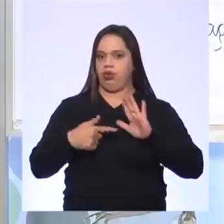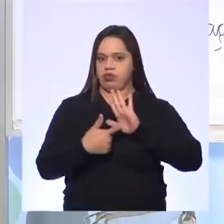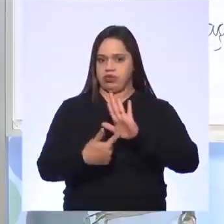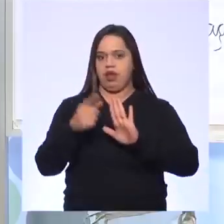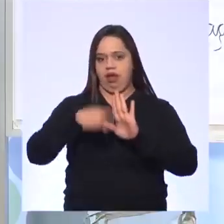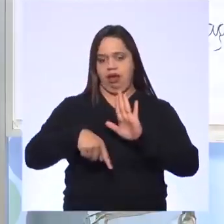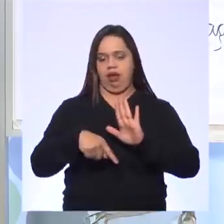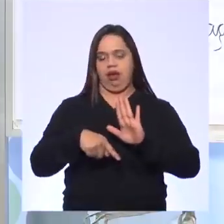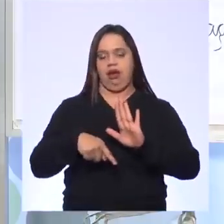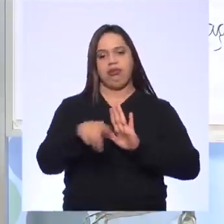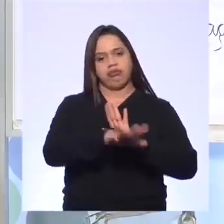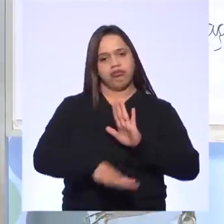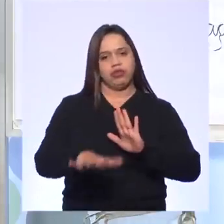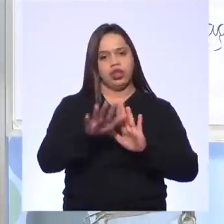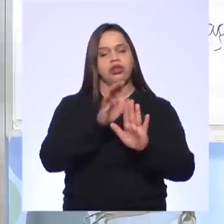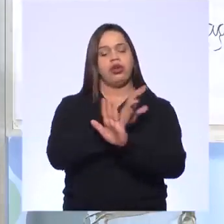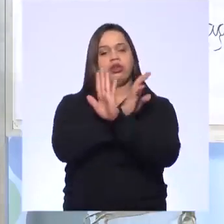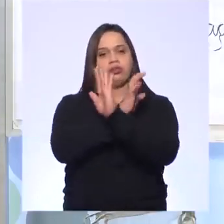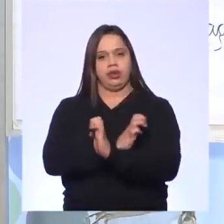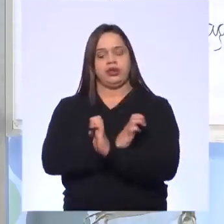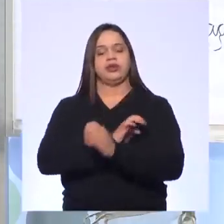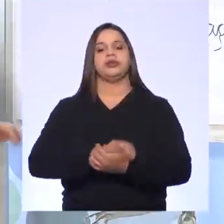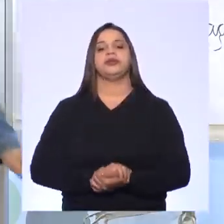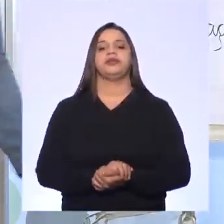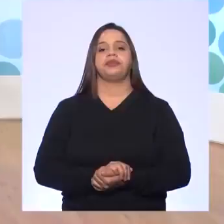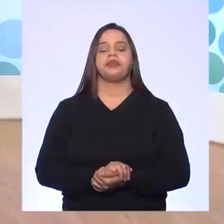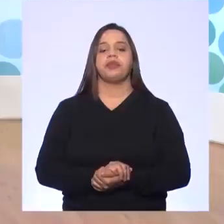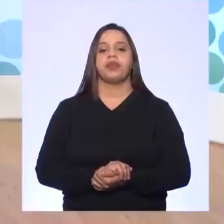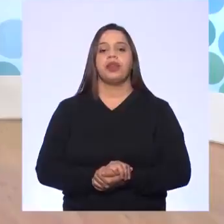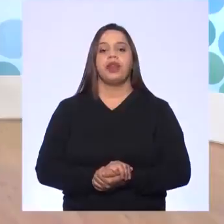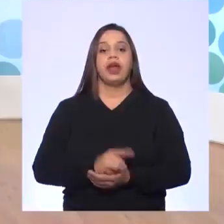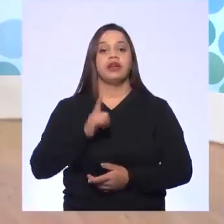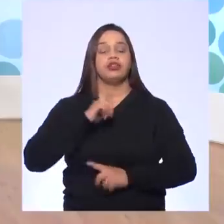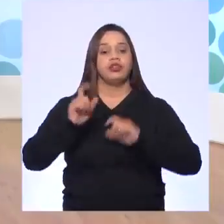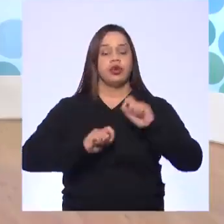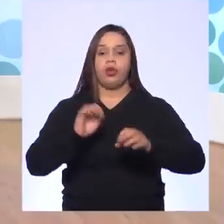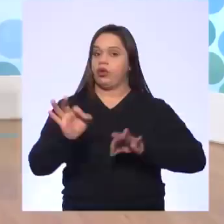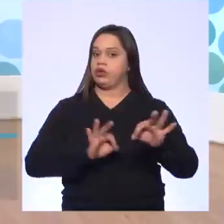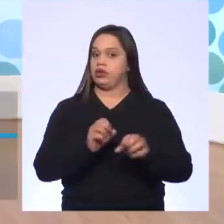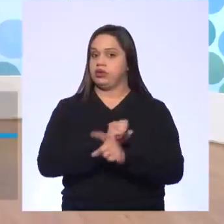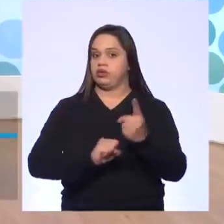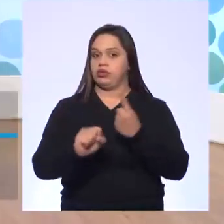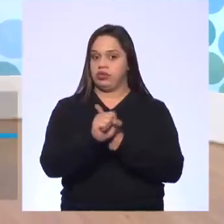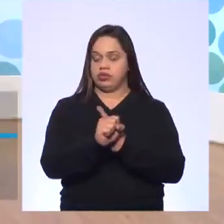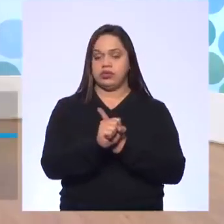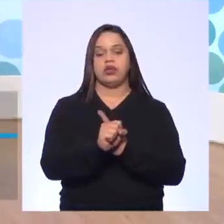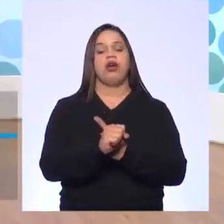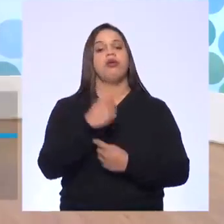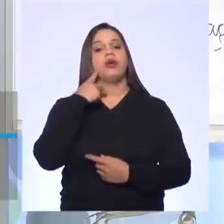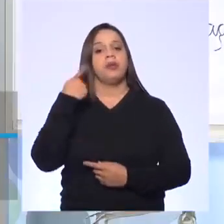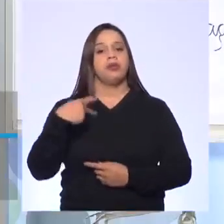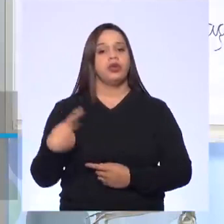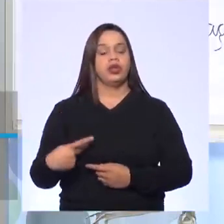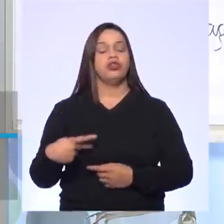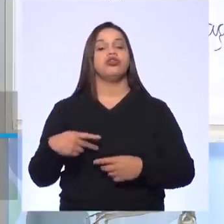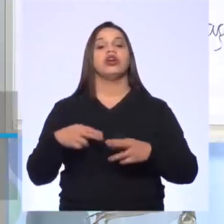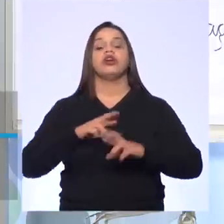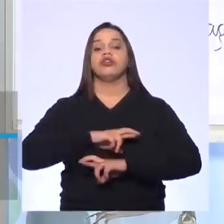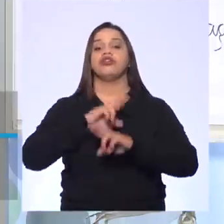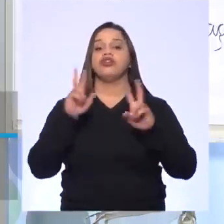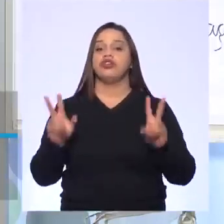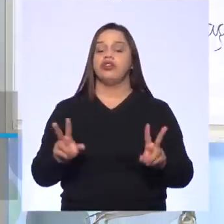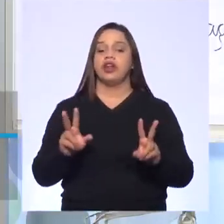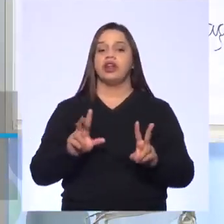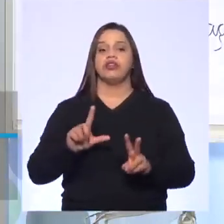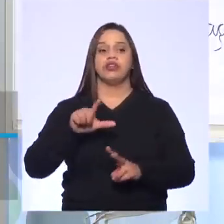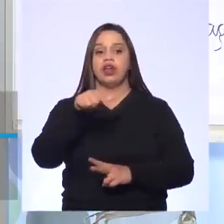vou colocar aqui para vocês, tá bom? Em Esparta, nós tínhamos uma organização social e política diferente das outras